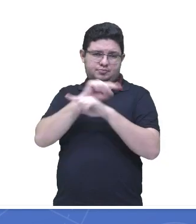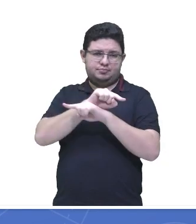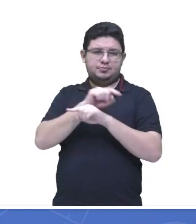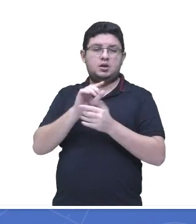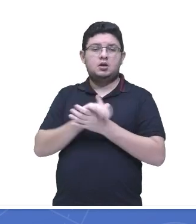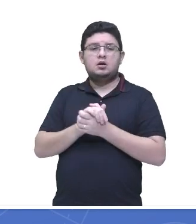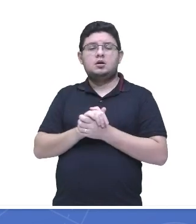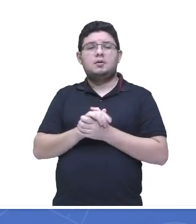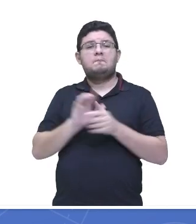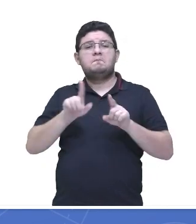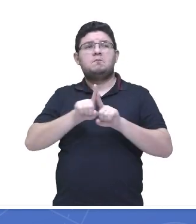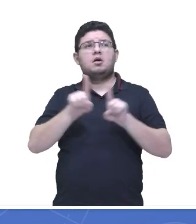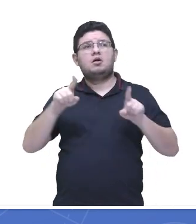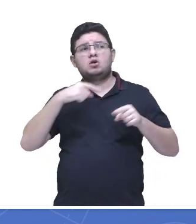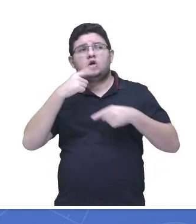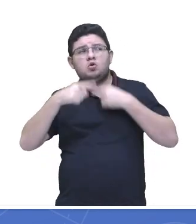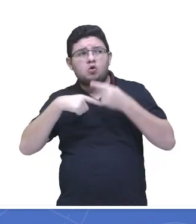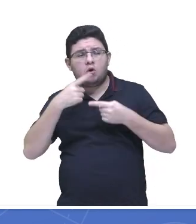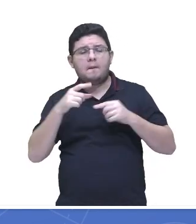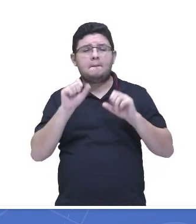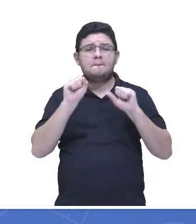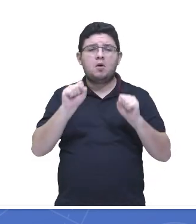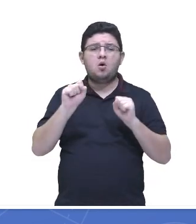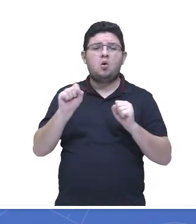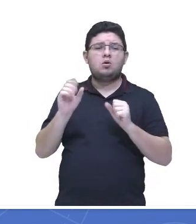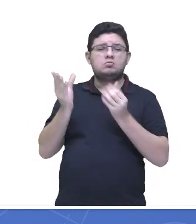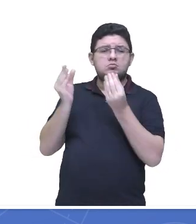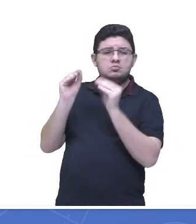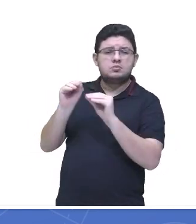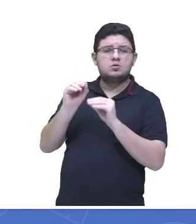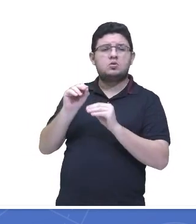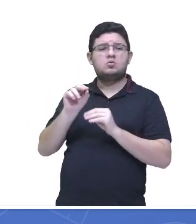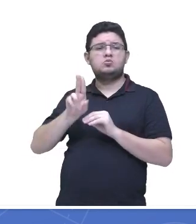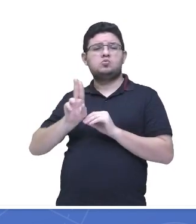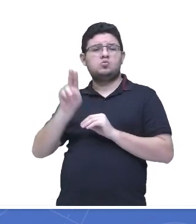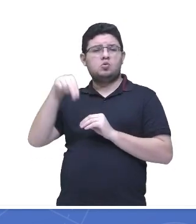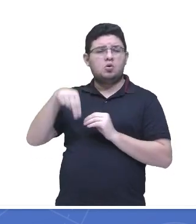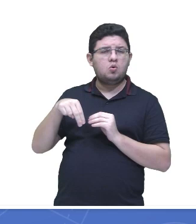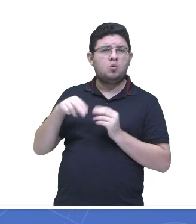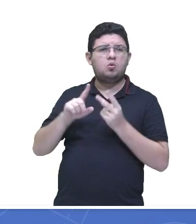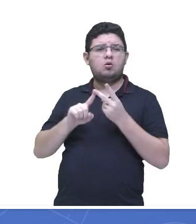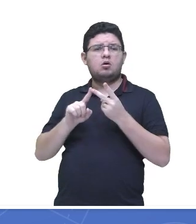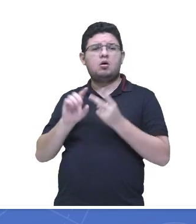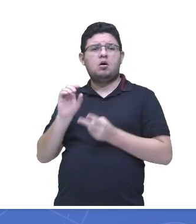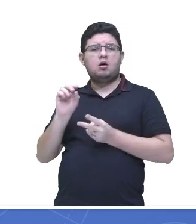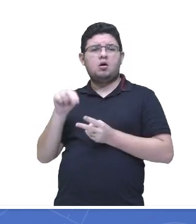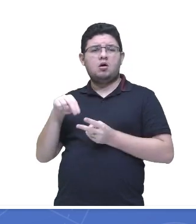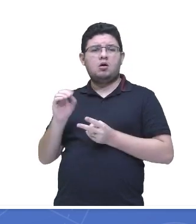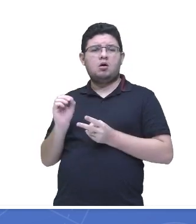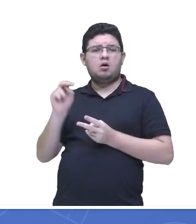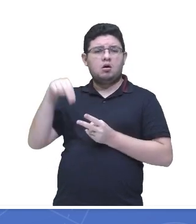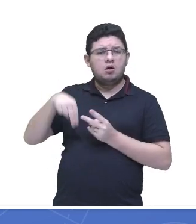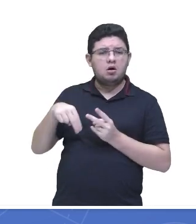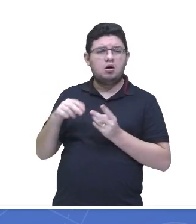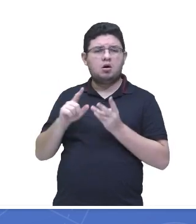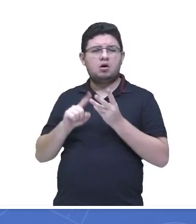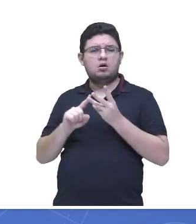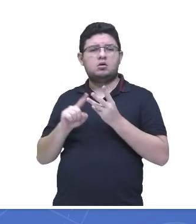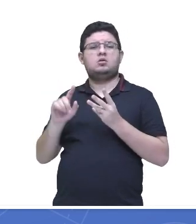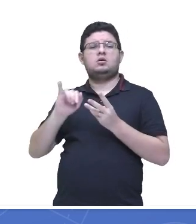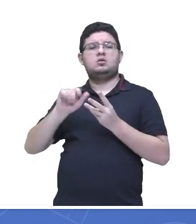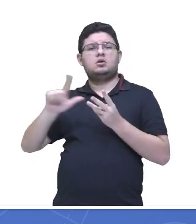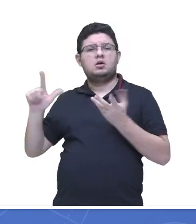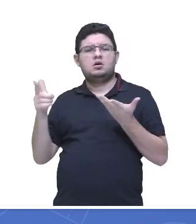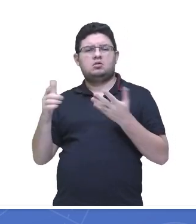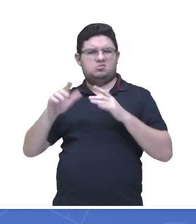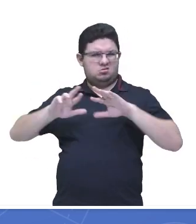essa palavra aqui, o unagree, non-agree, não pode inventar, tá bom, gente? Essa